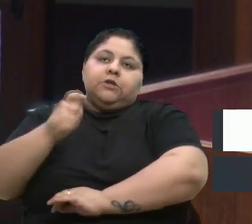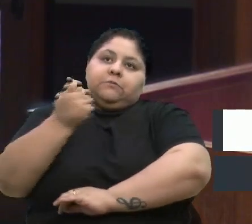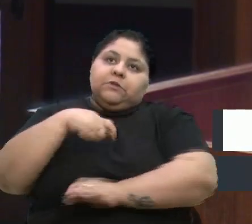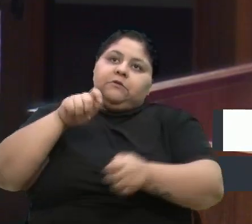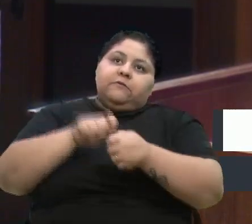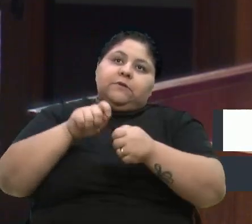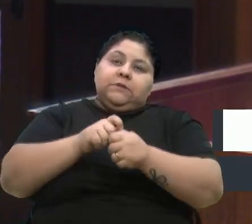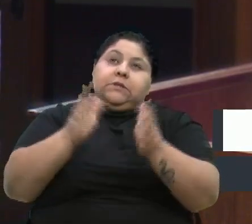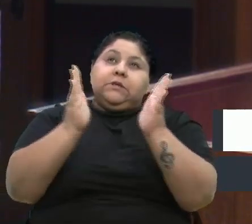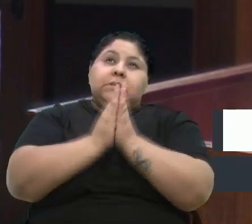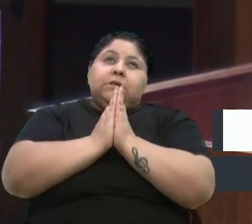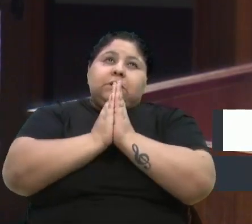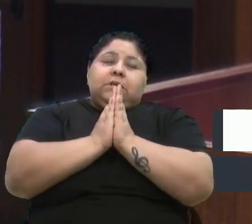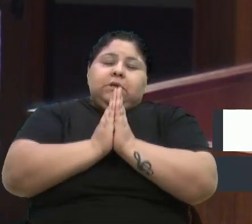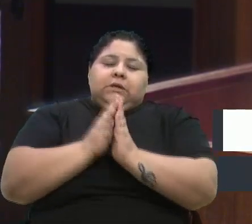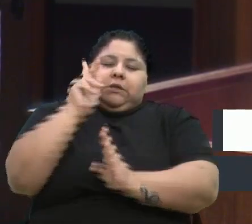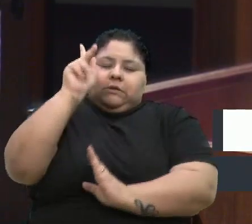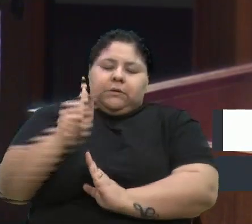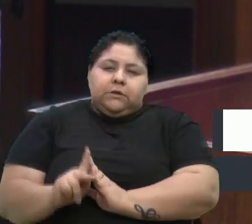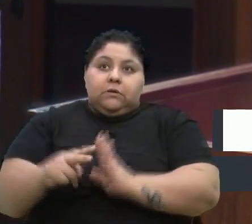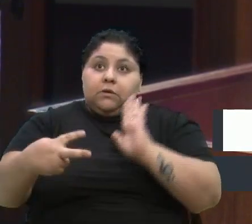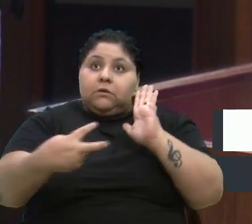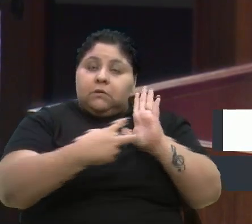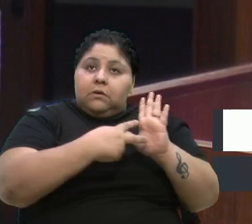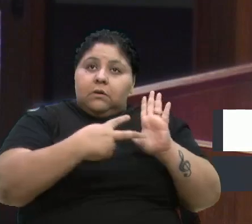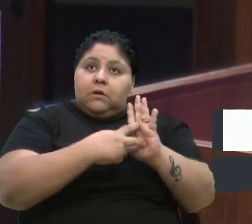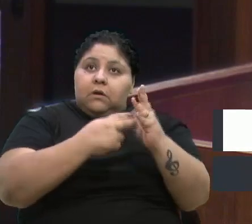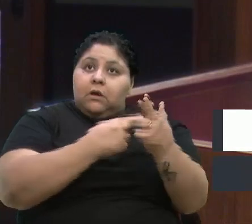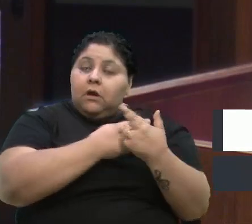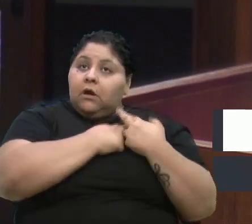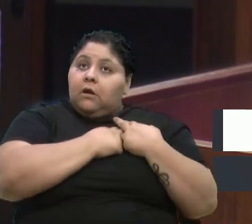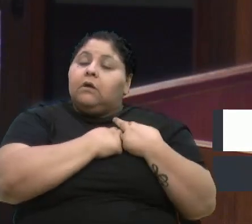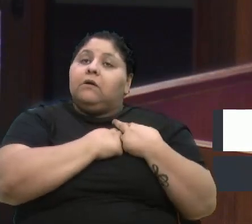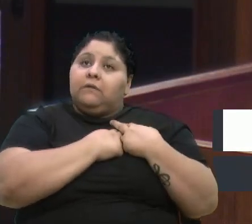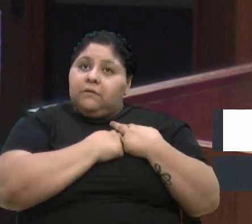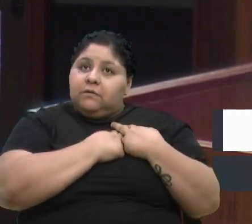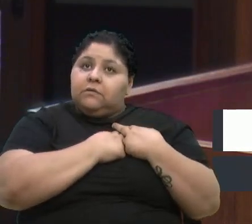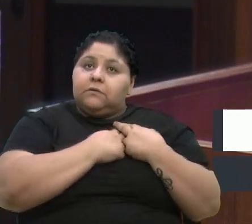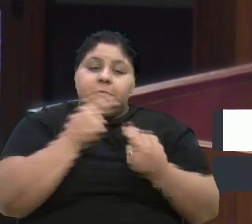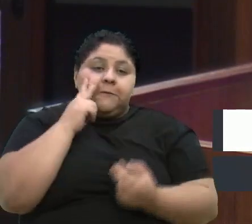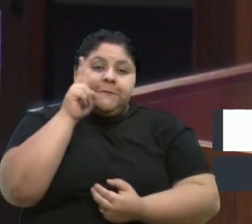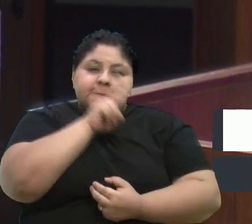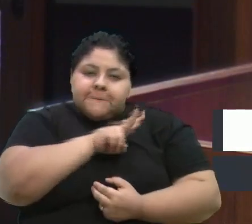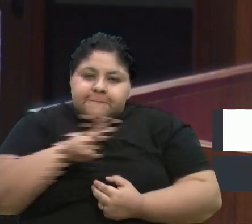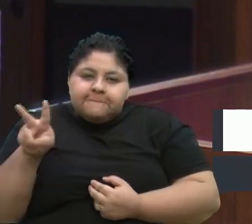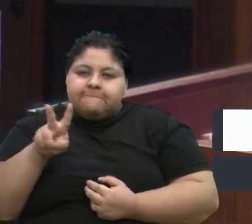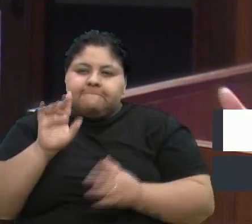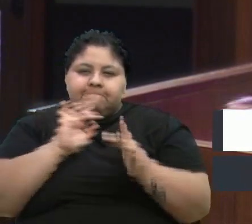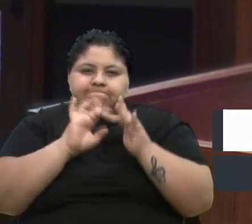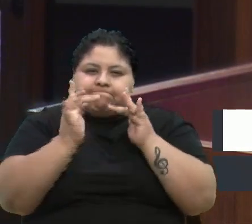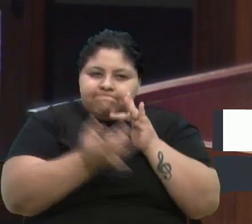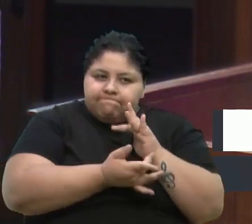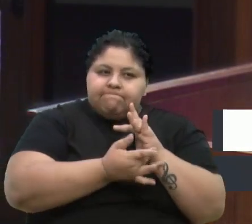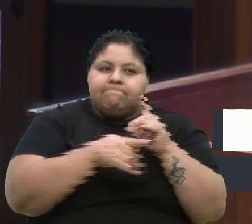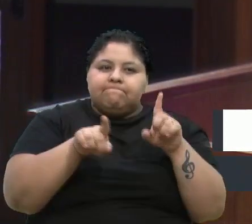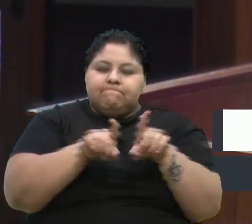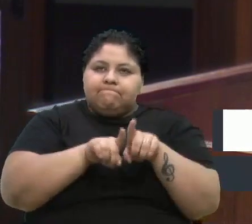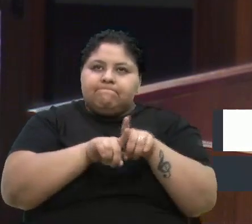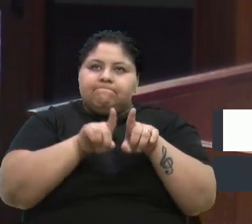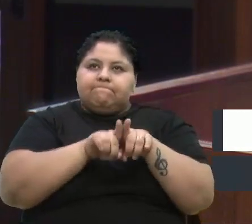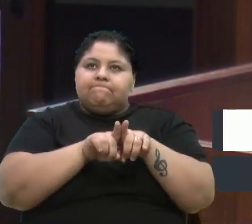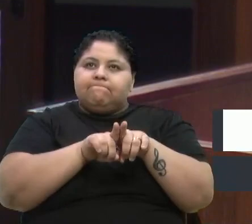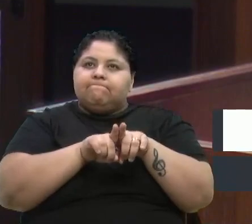as pessoas estejam atentas à responsabilidade, né, olhando através das redes sociais e do material